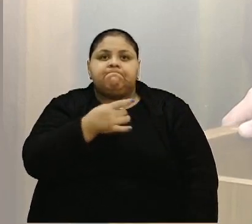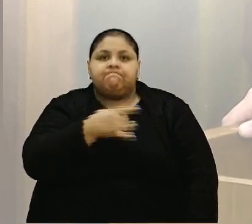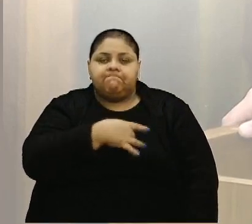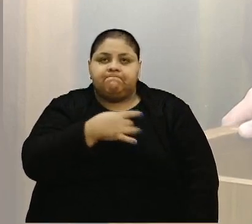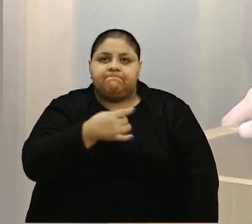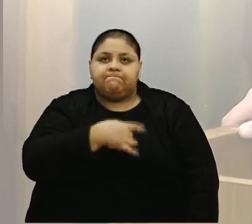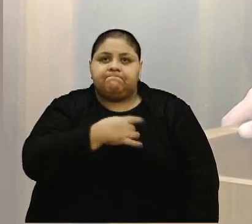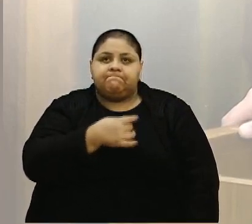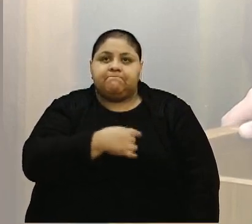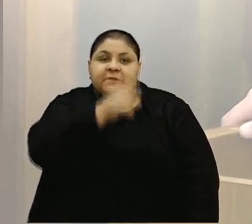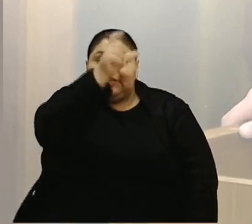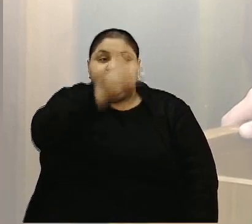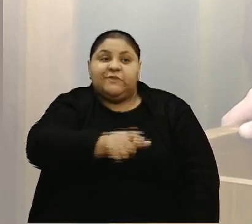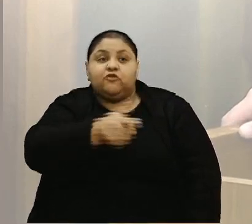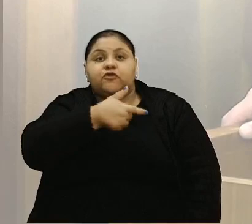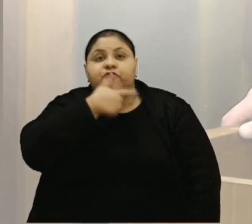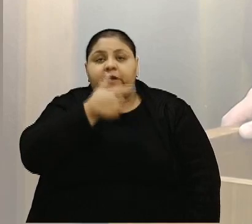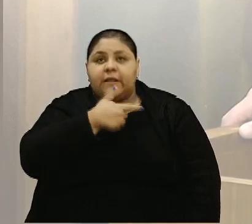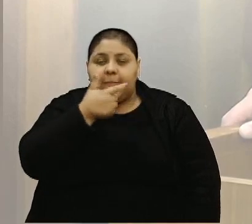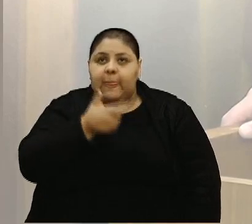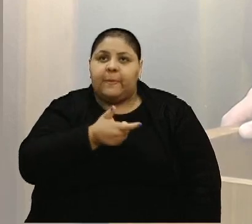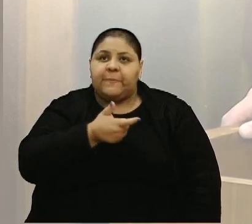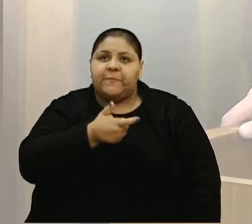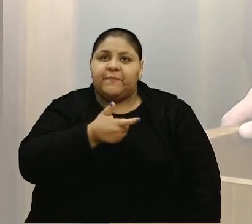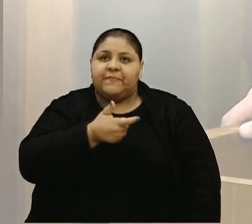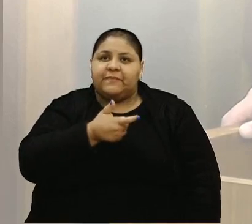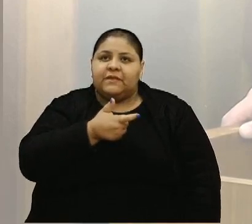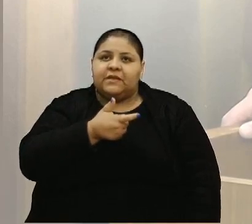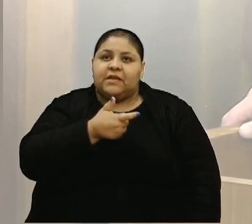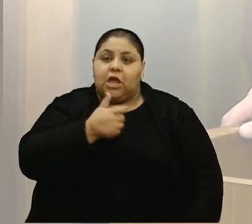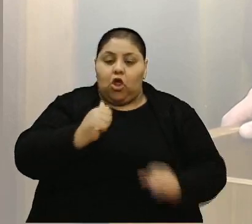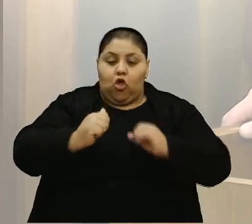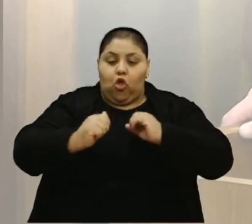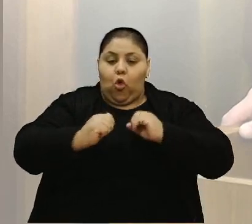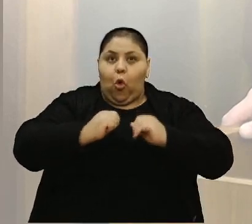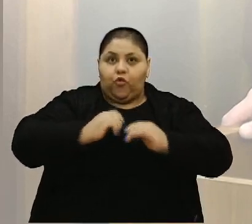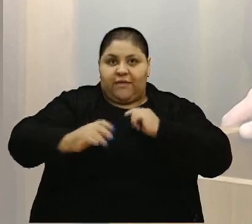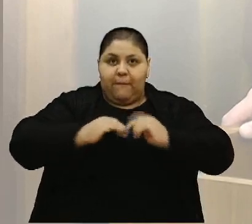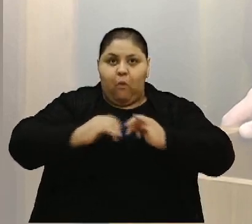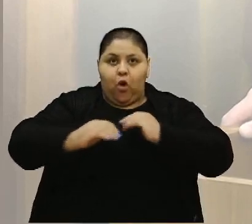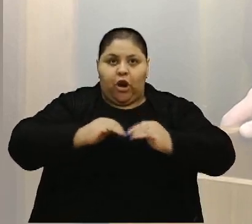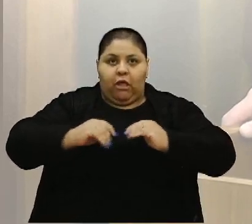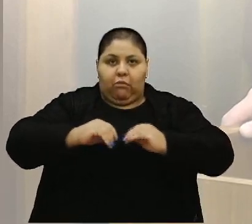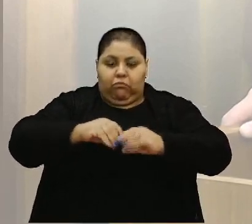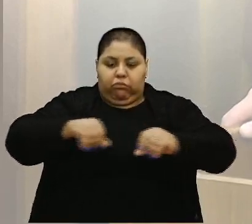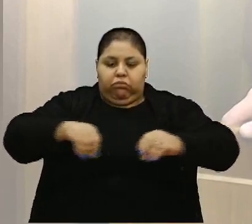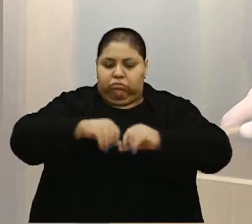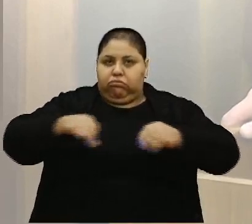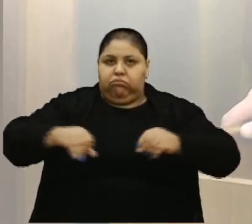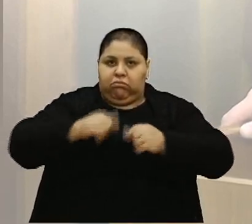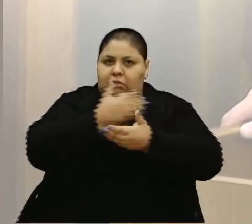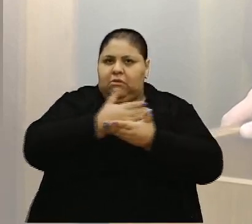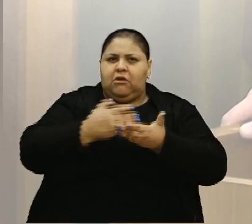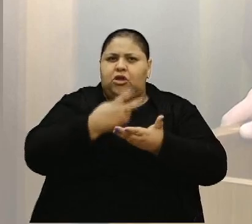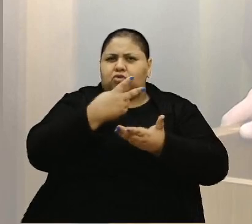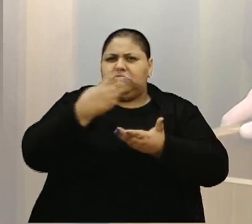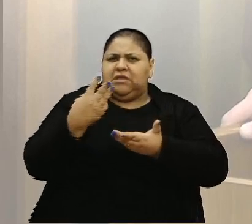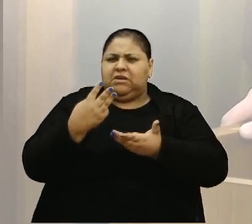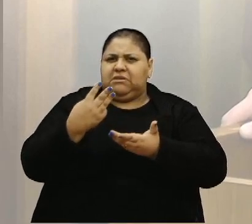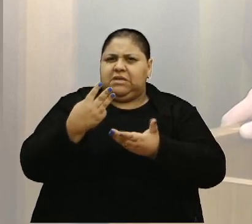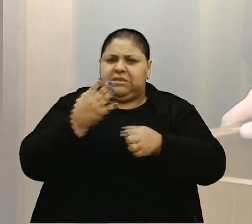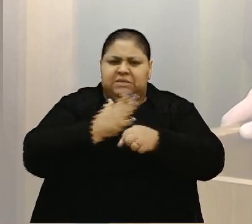Eles relatam que quando o tremor de terra começou, cerca de 2, 3 horas